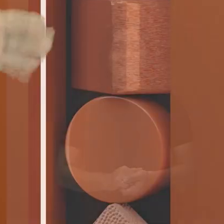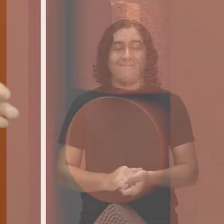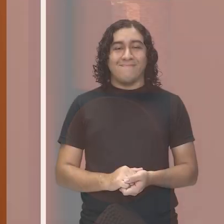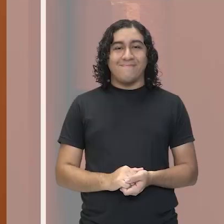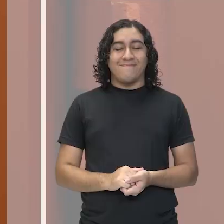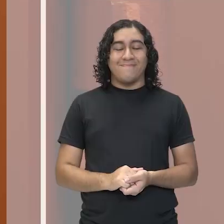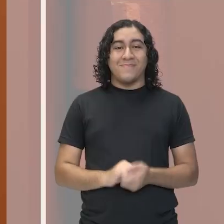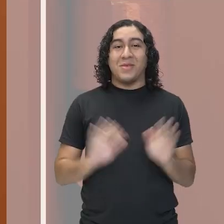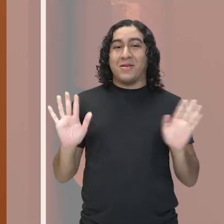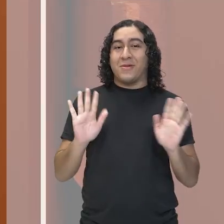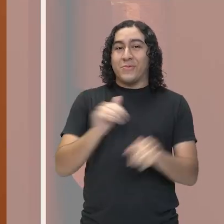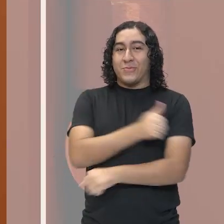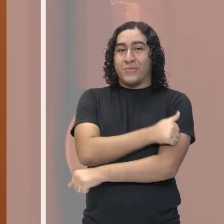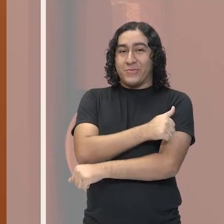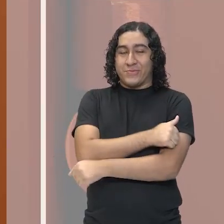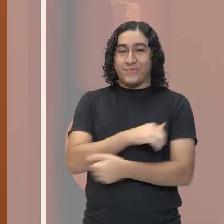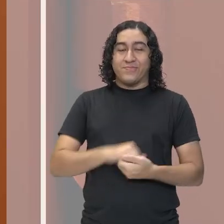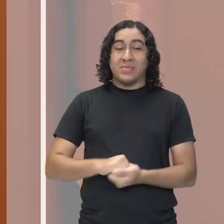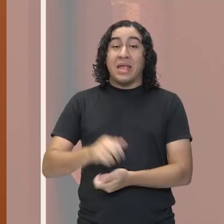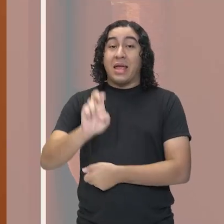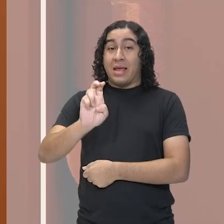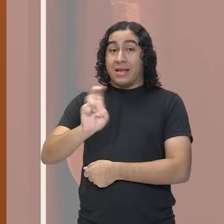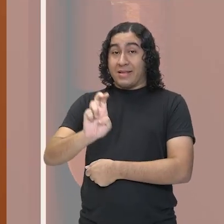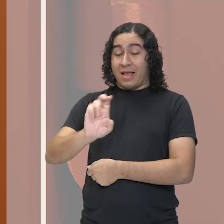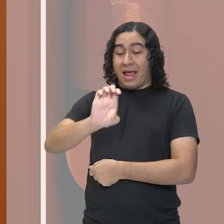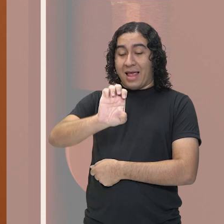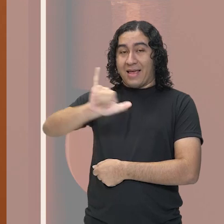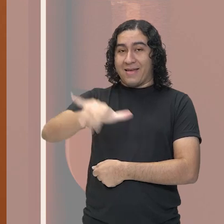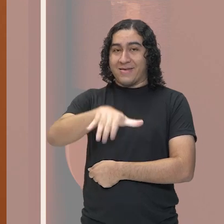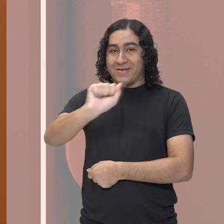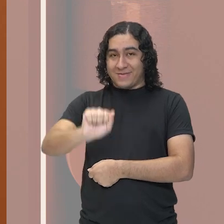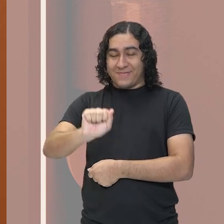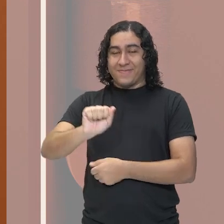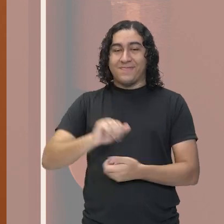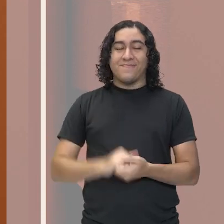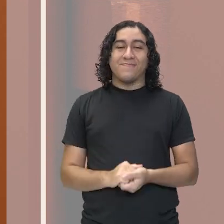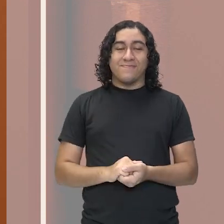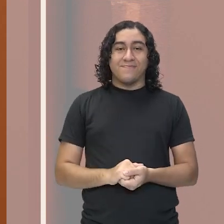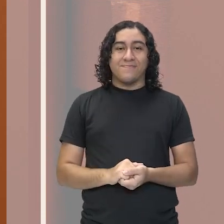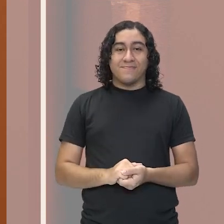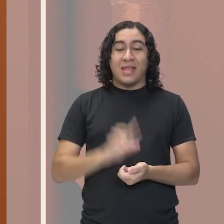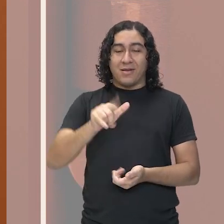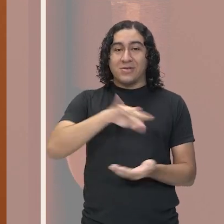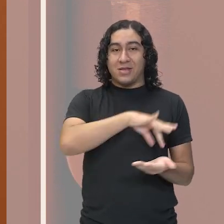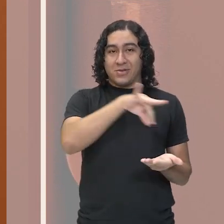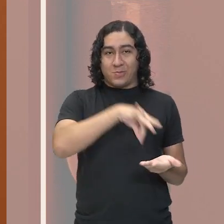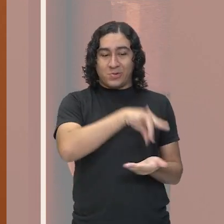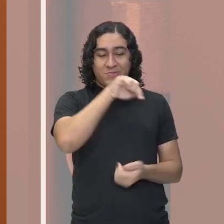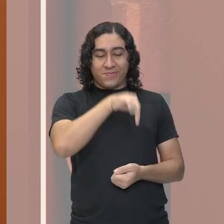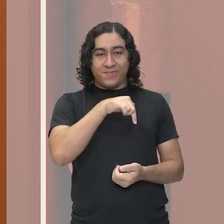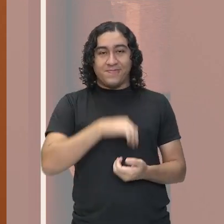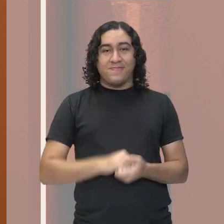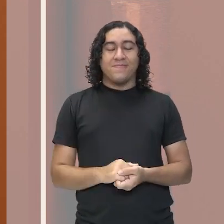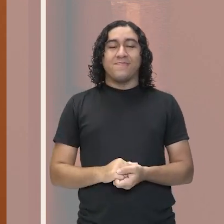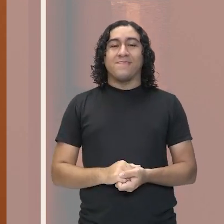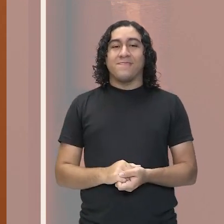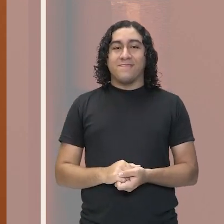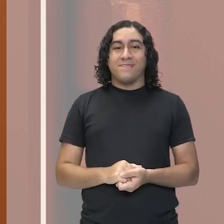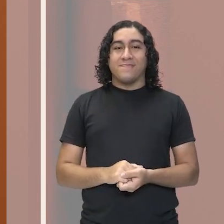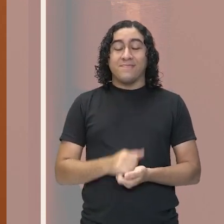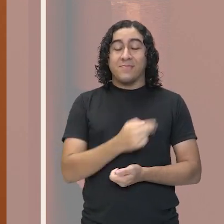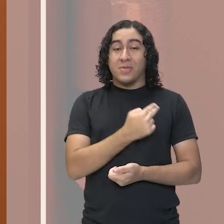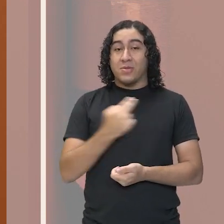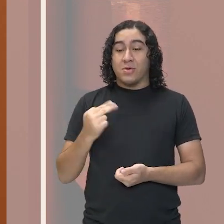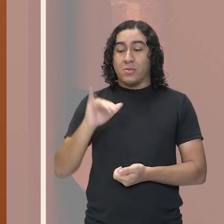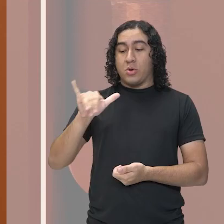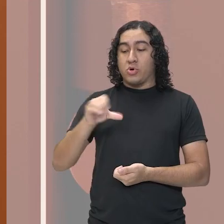Olá, queridos e queridas da quinta fase da EJA, Educação de Jovens e Adultos, do Centro de Mídia de Educação do Amazonas. Eu sou o professor